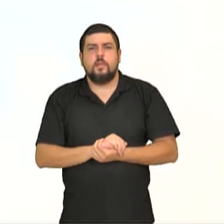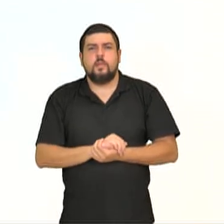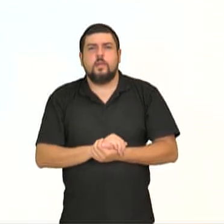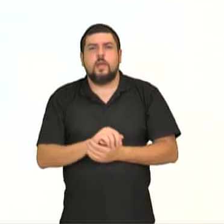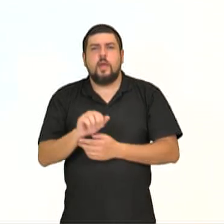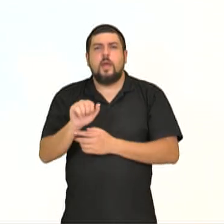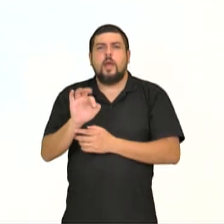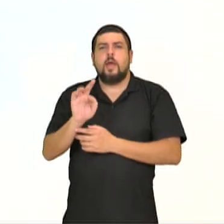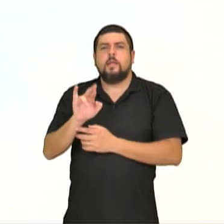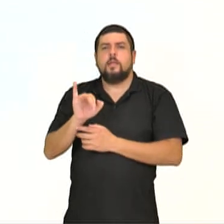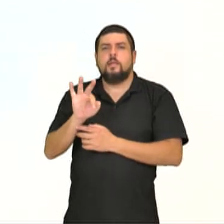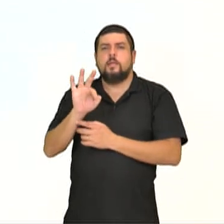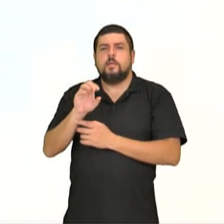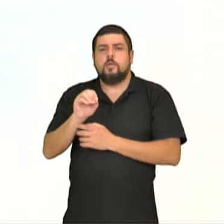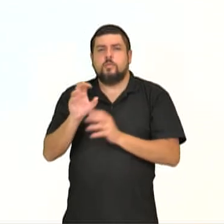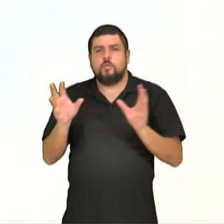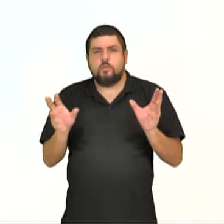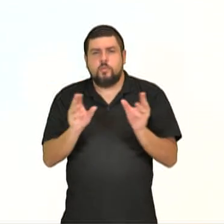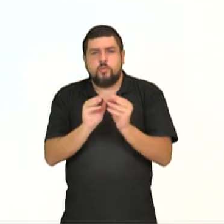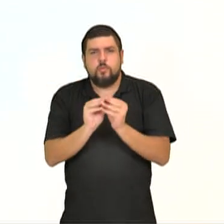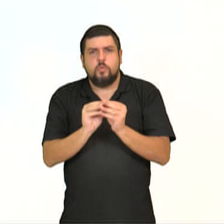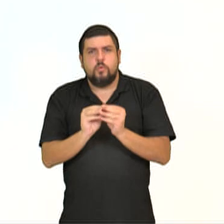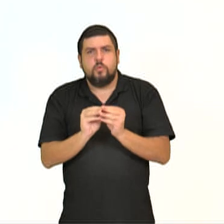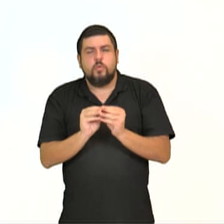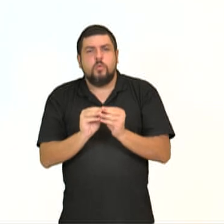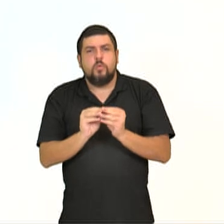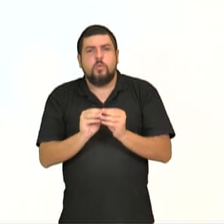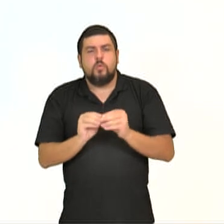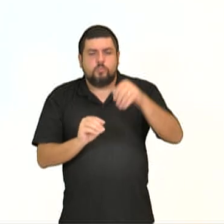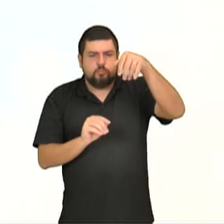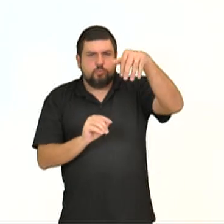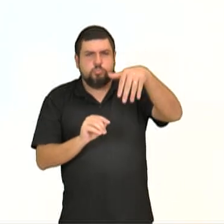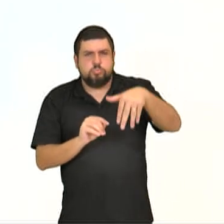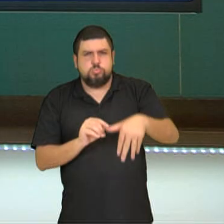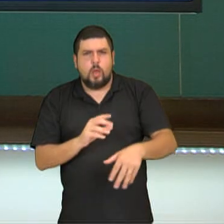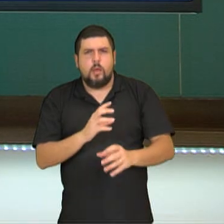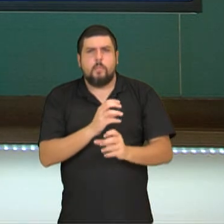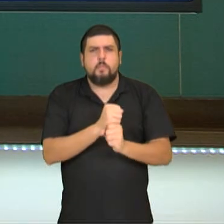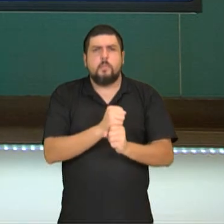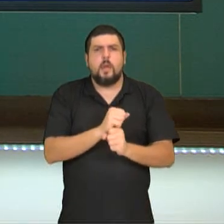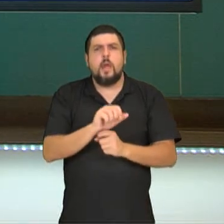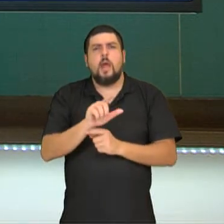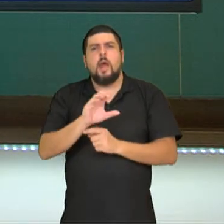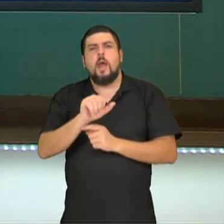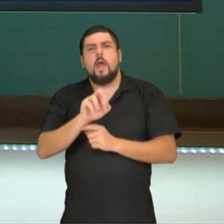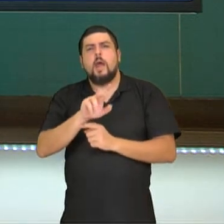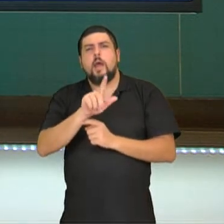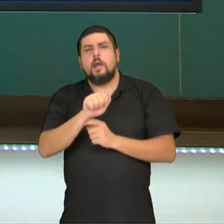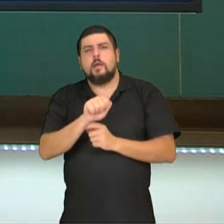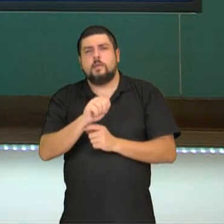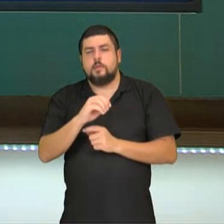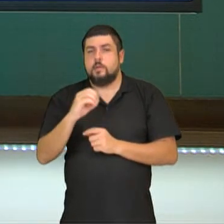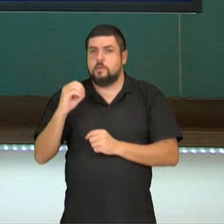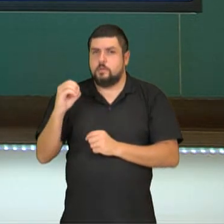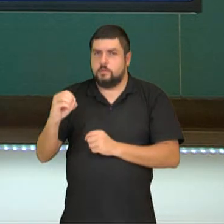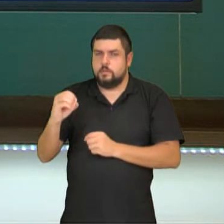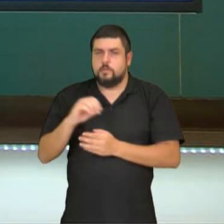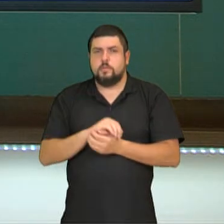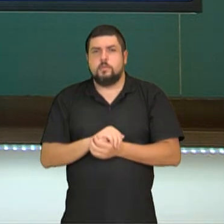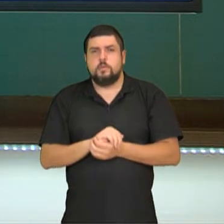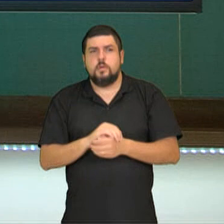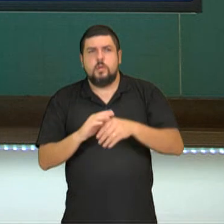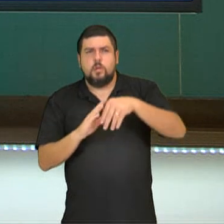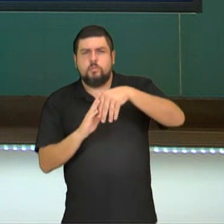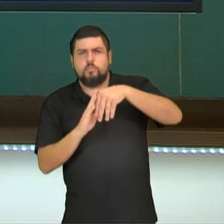carga total igual a zero, no final a carga total tem que dar zero também, e a única forma de ocorrer isso é que depois que esfregar o papel no